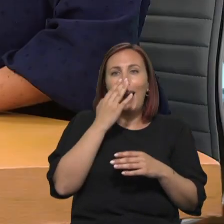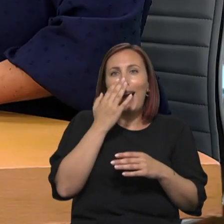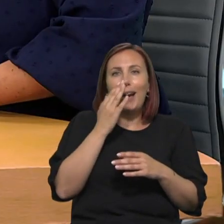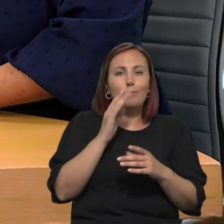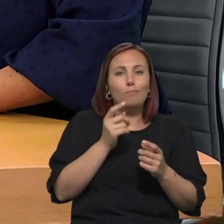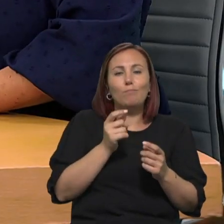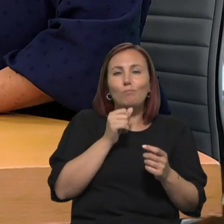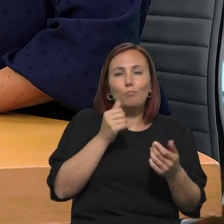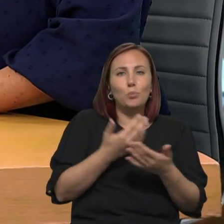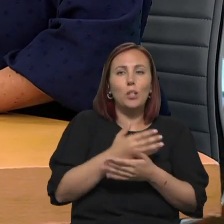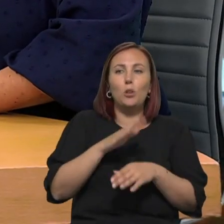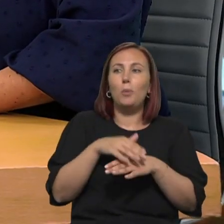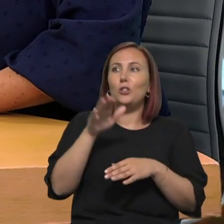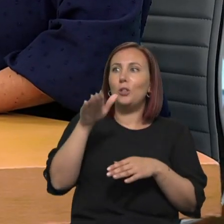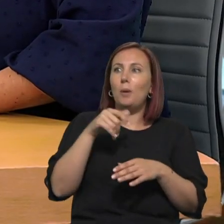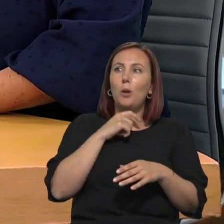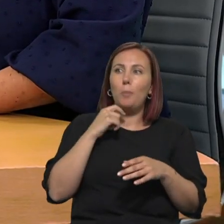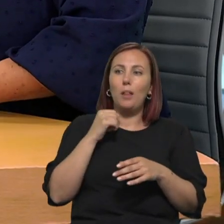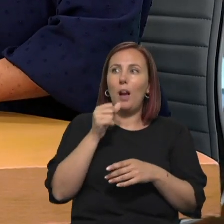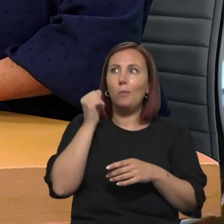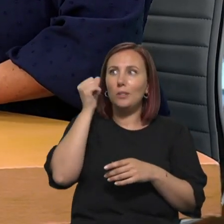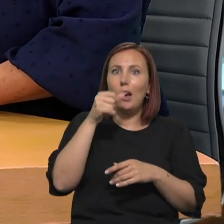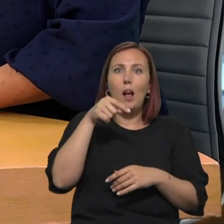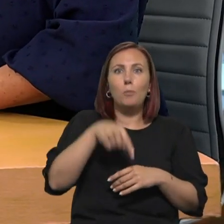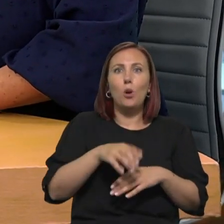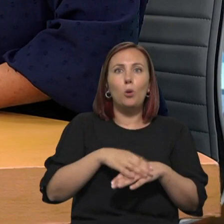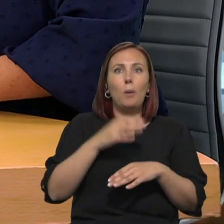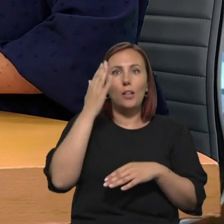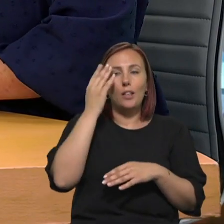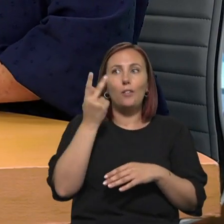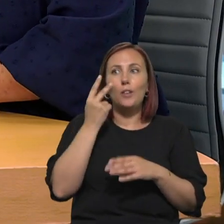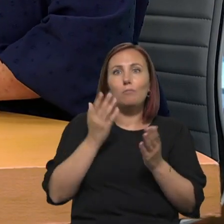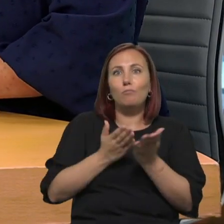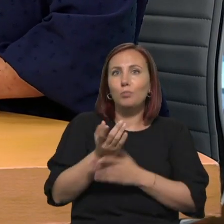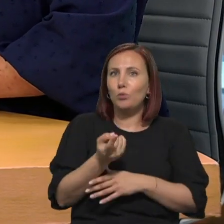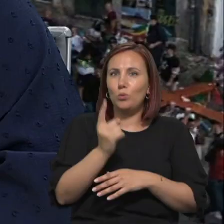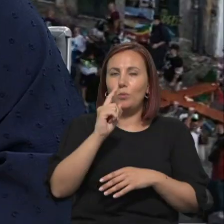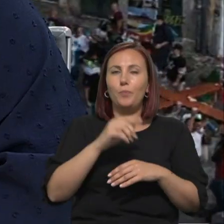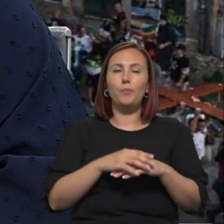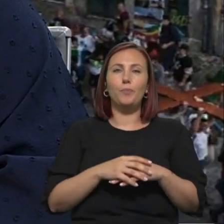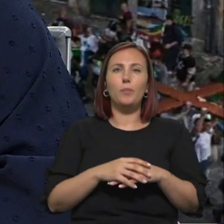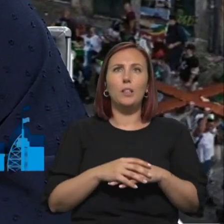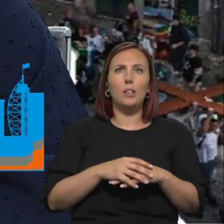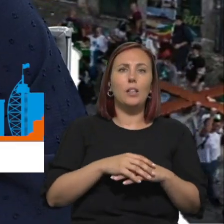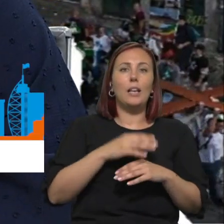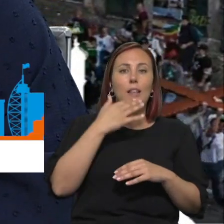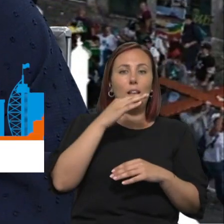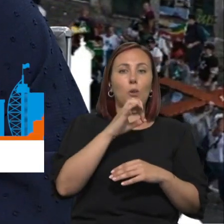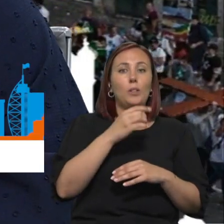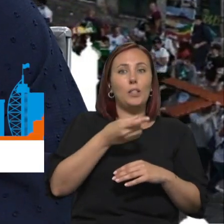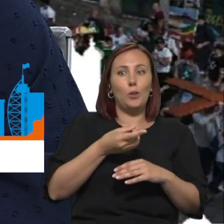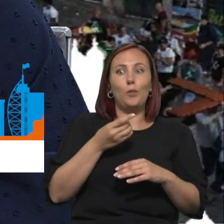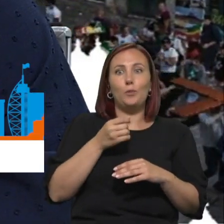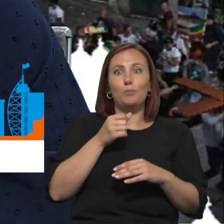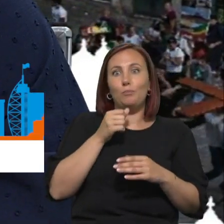tanto que chamaram o padre para o batizar imediatamente, porque pensavam que ele não iria sobreviver. E, no entanto, ele viveu 89 anos e viveu-os de